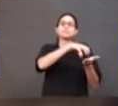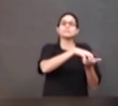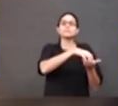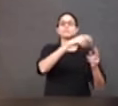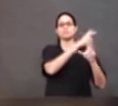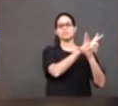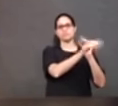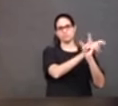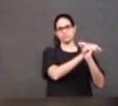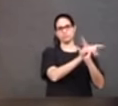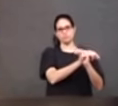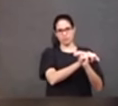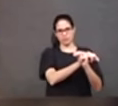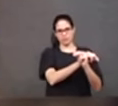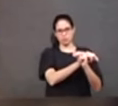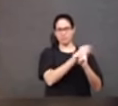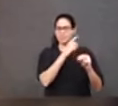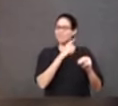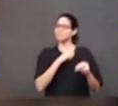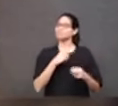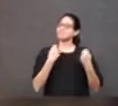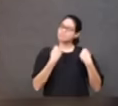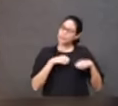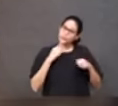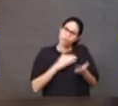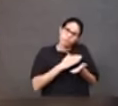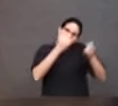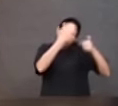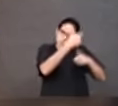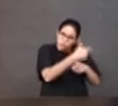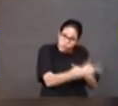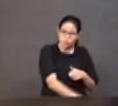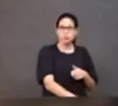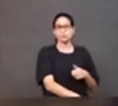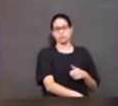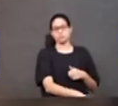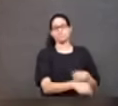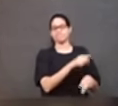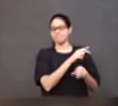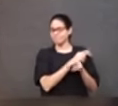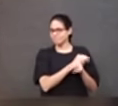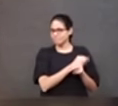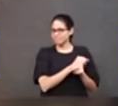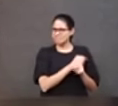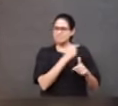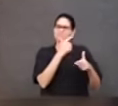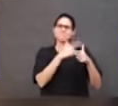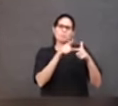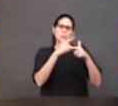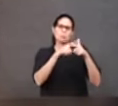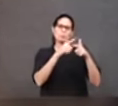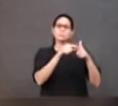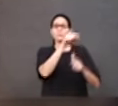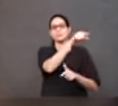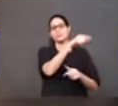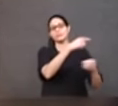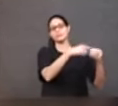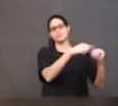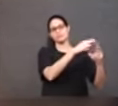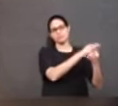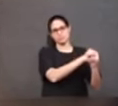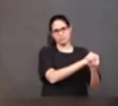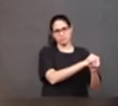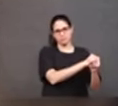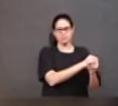construção daquelas instalações, naquele campus, e tudo isso trouxe vários problemas para Patos. Pergunto, como